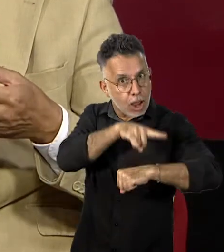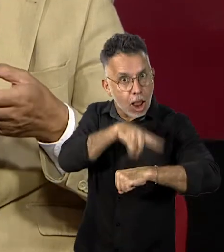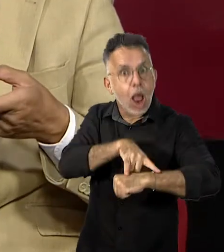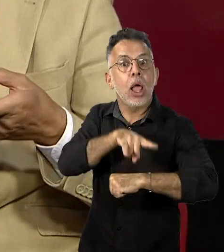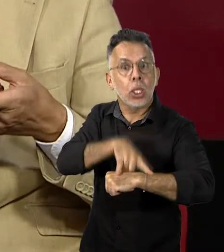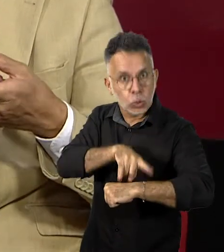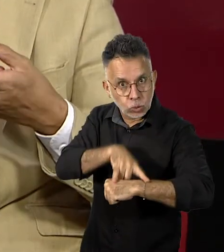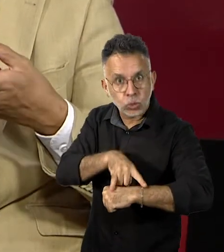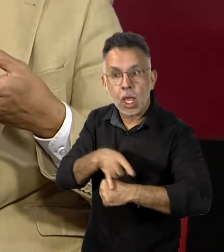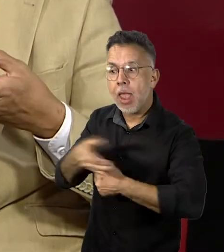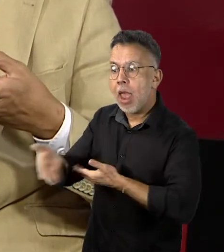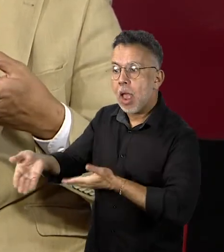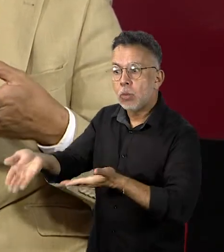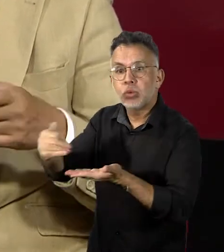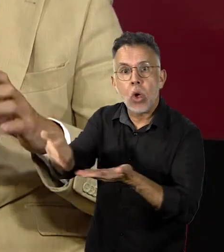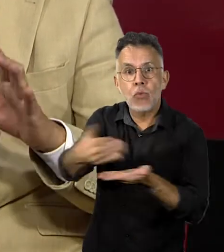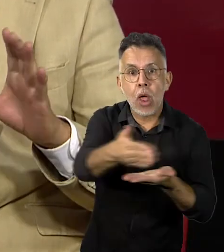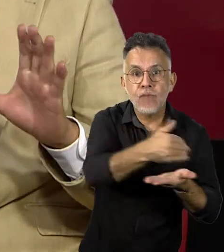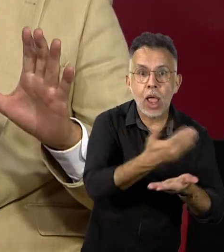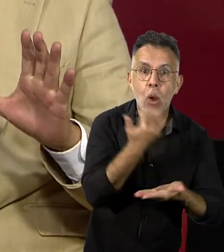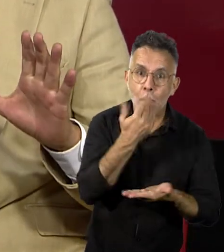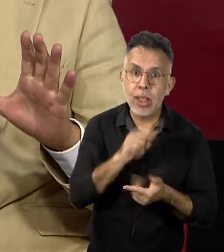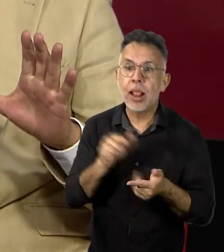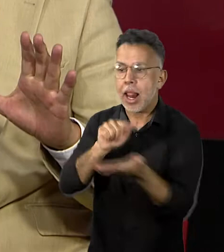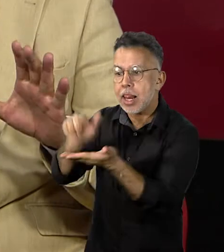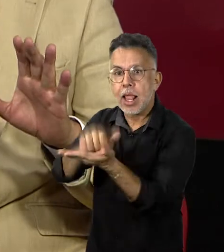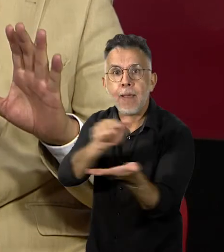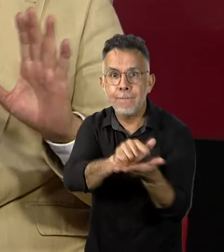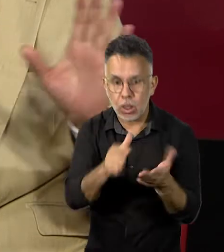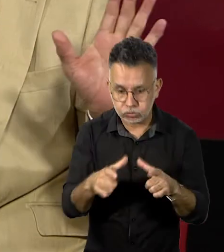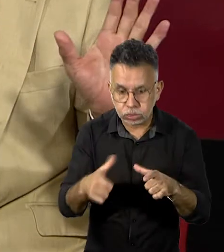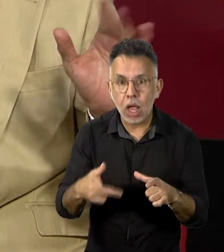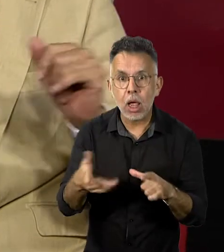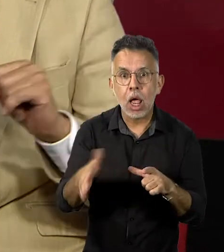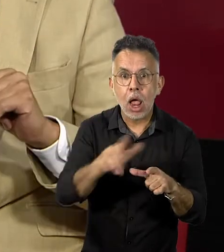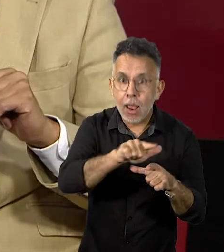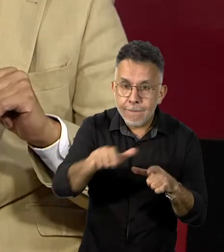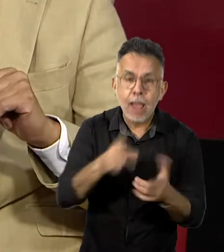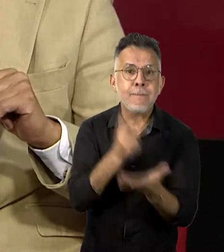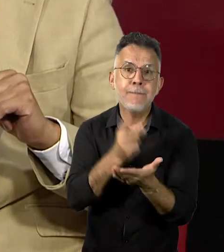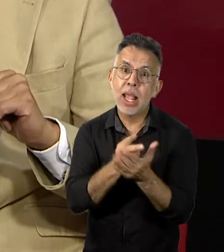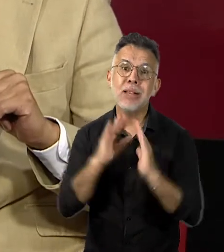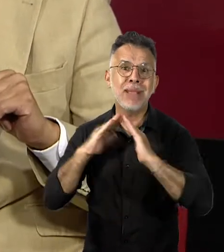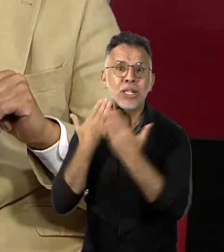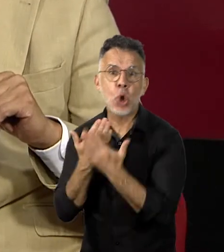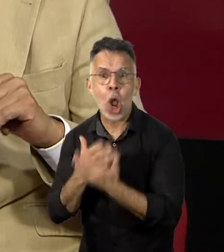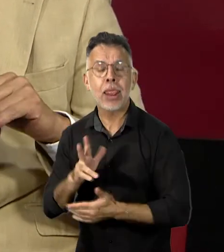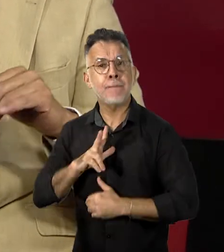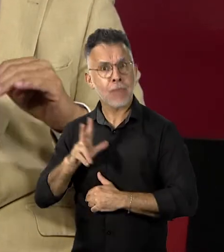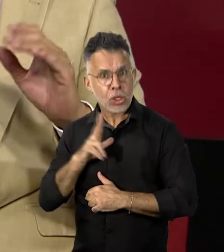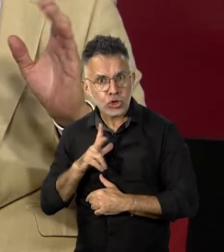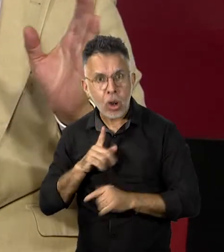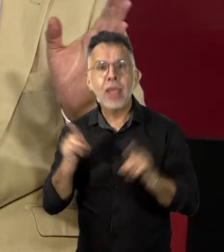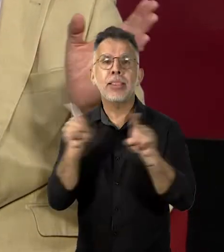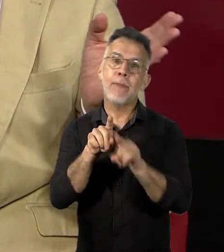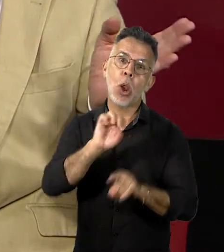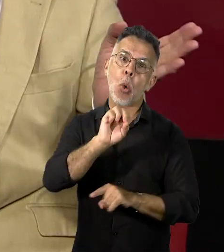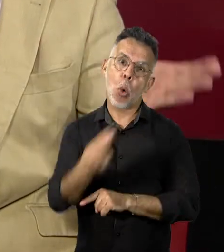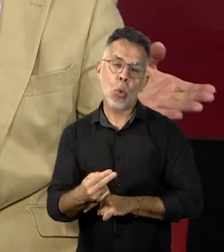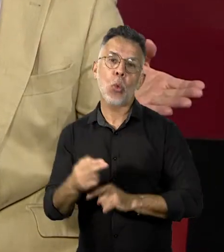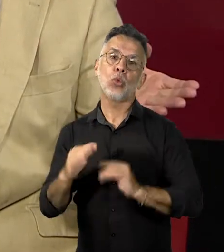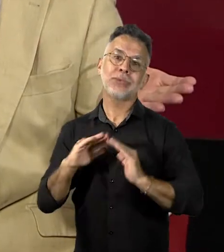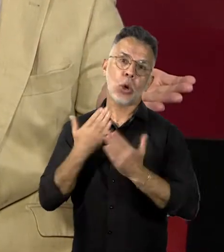banheiros, servem a comida, limpam a comida, mesmo em escolas particulares e